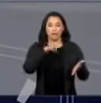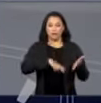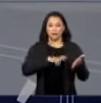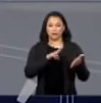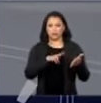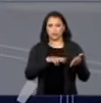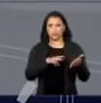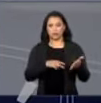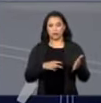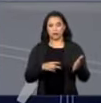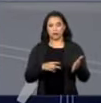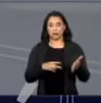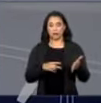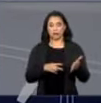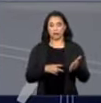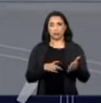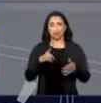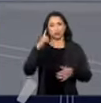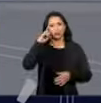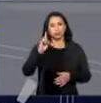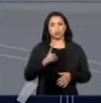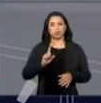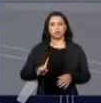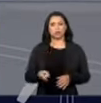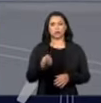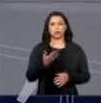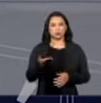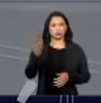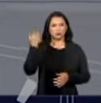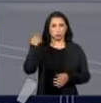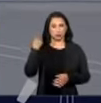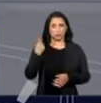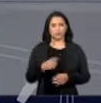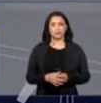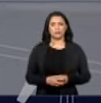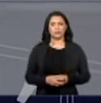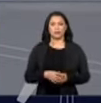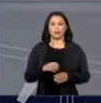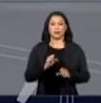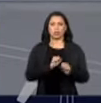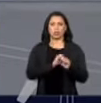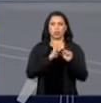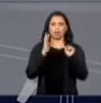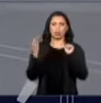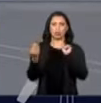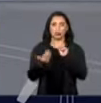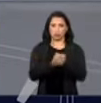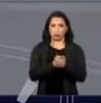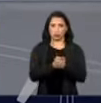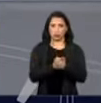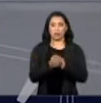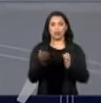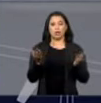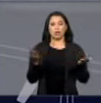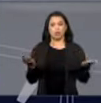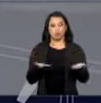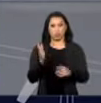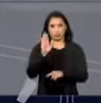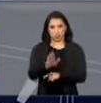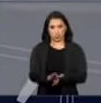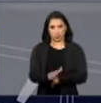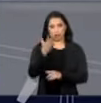nesses últimos dias, que este Supremo Tribunal Federal, nesta tarde de hoje, na manhã de amanhã,